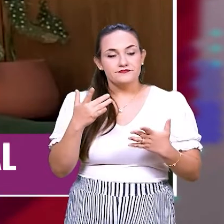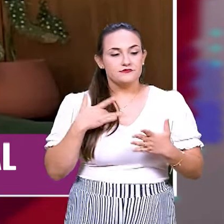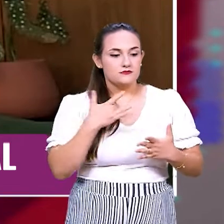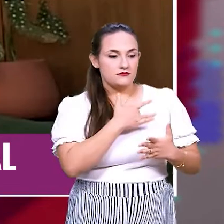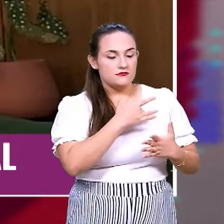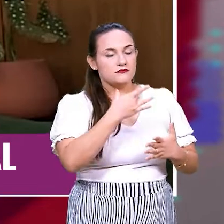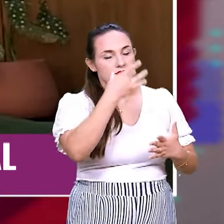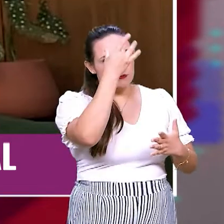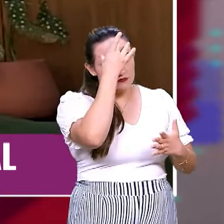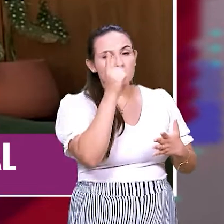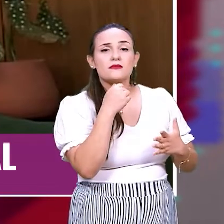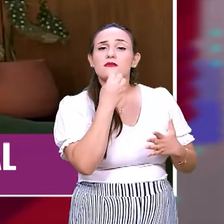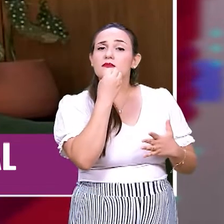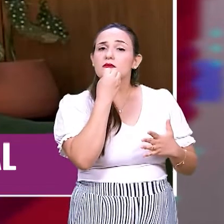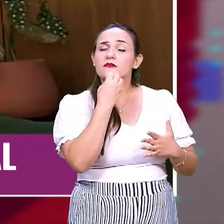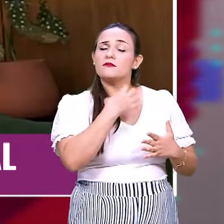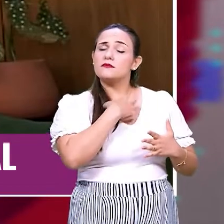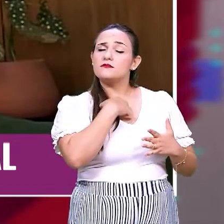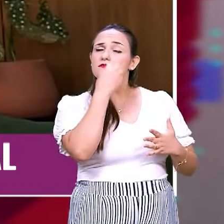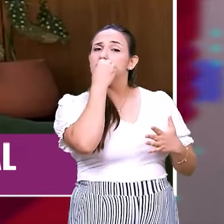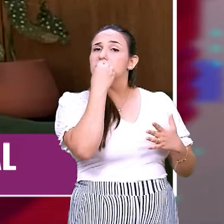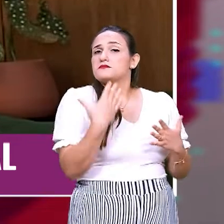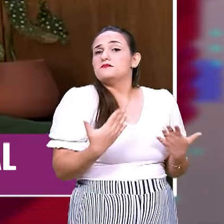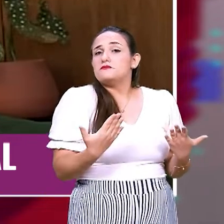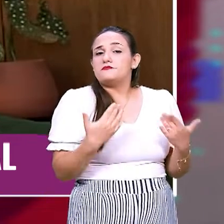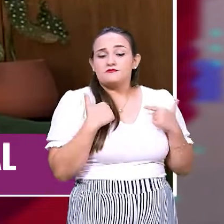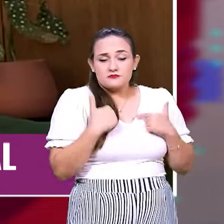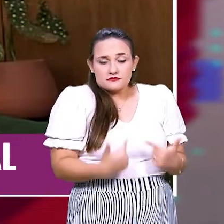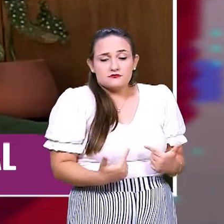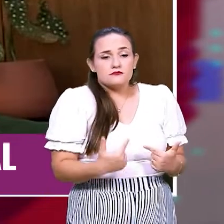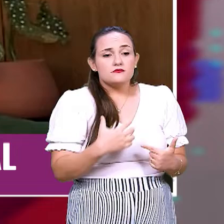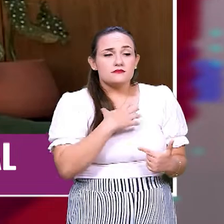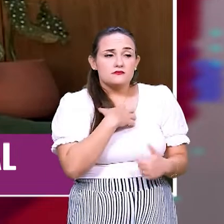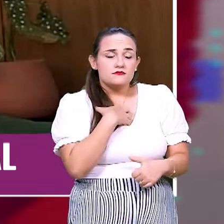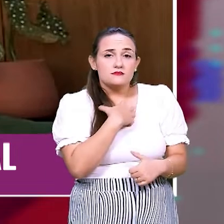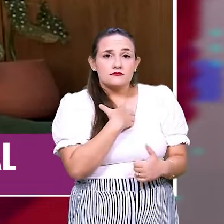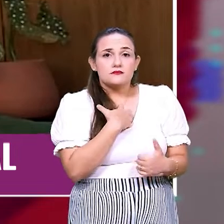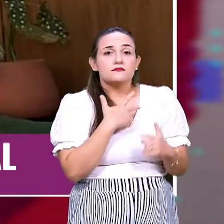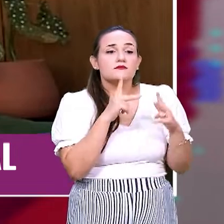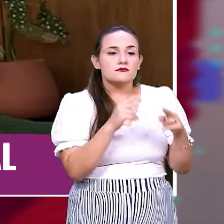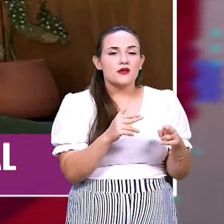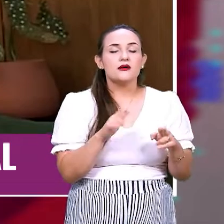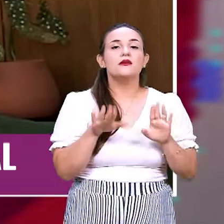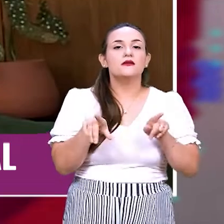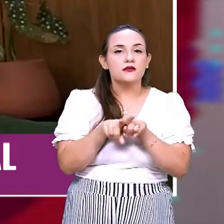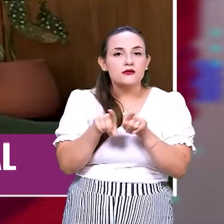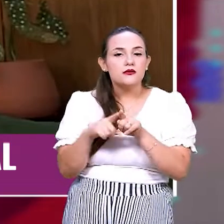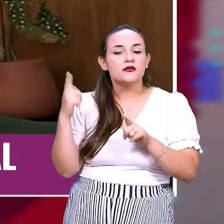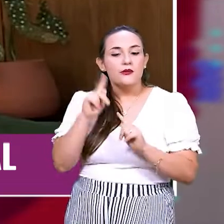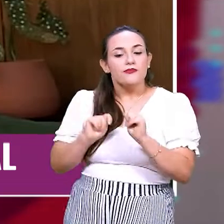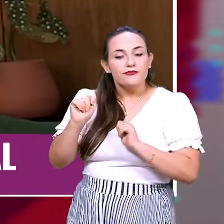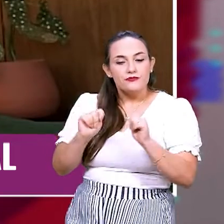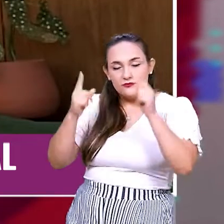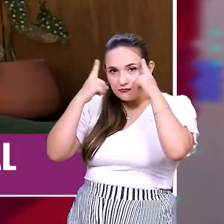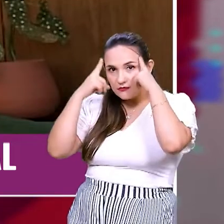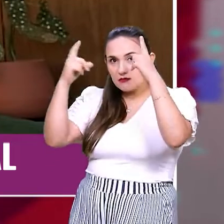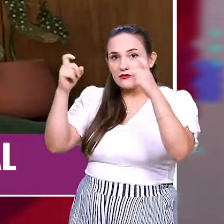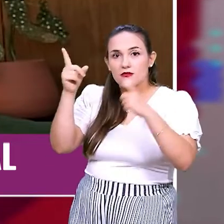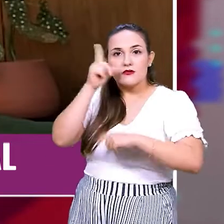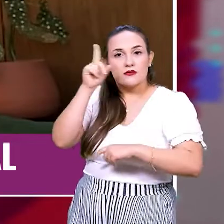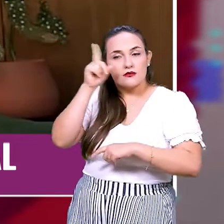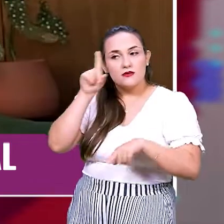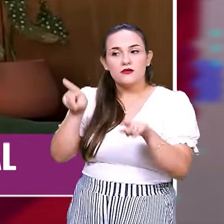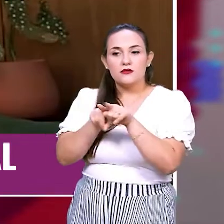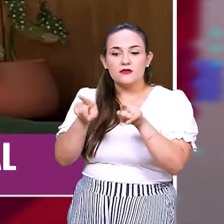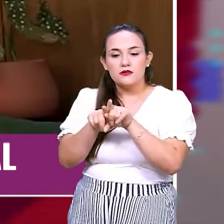é uma sensação de bem-estar aliado à capacidade de lidar com o estresse do dia a dia, a